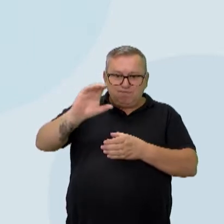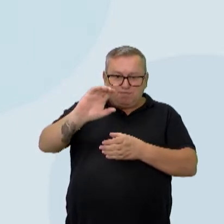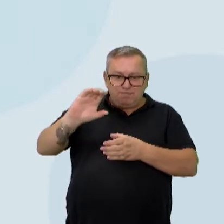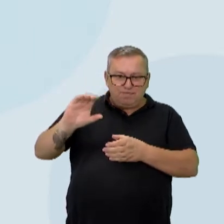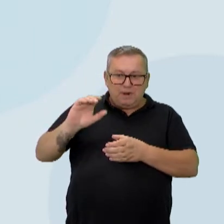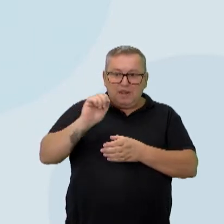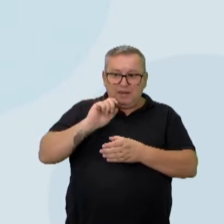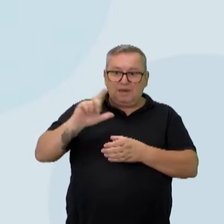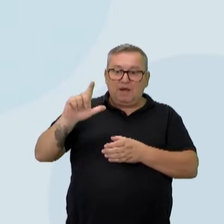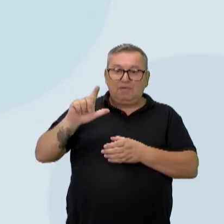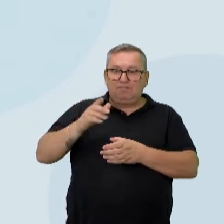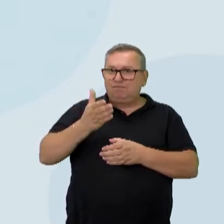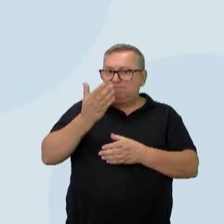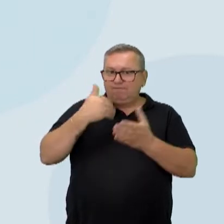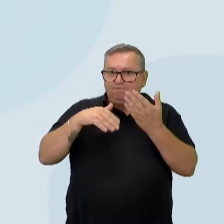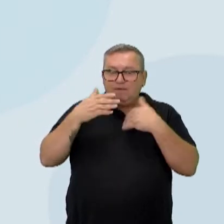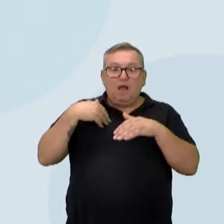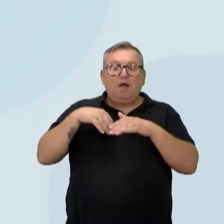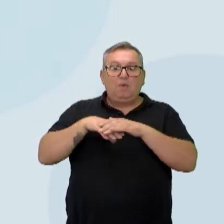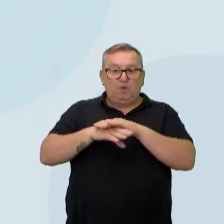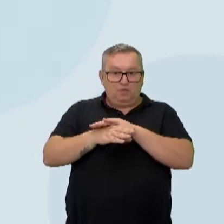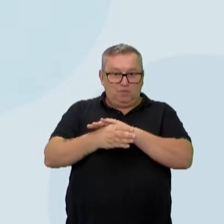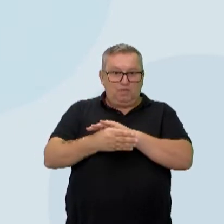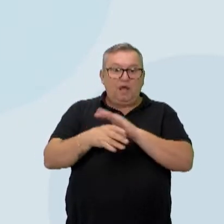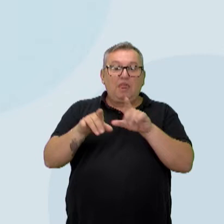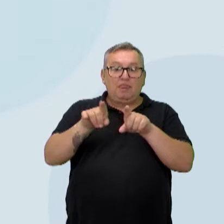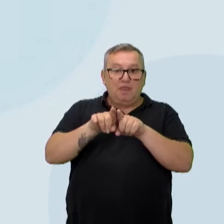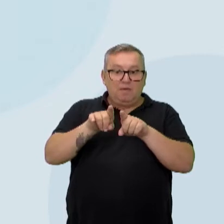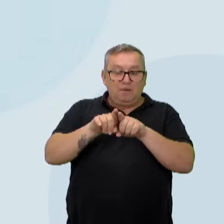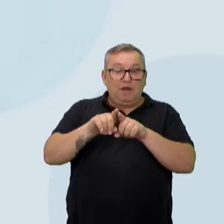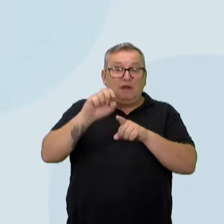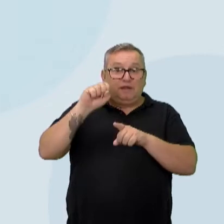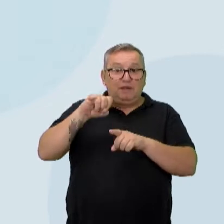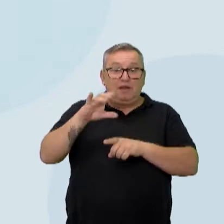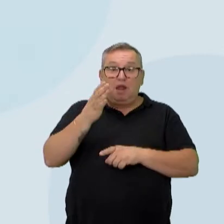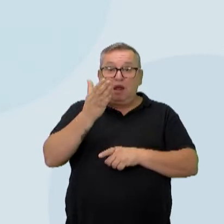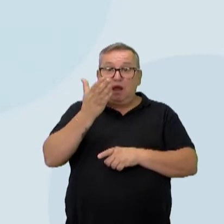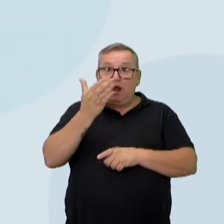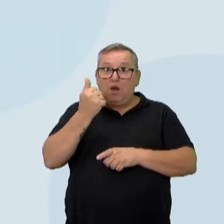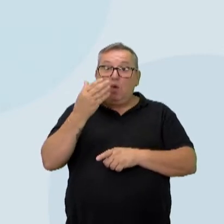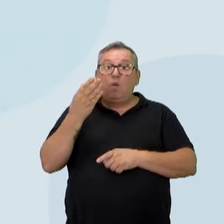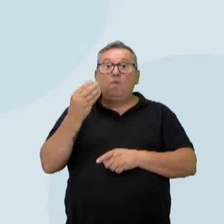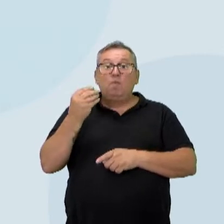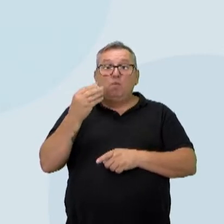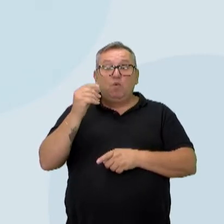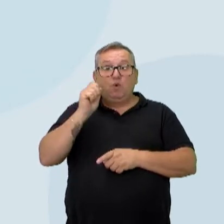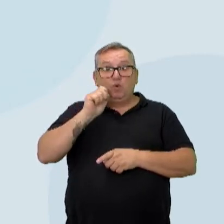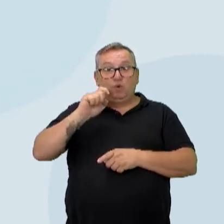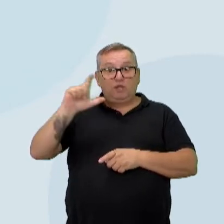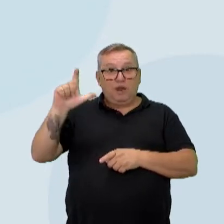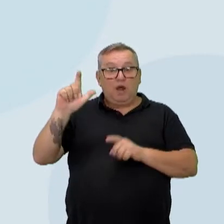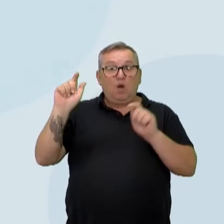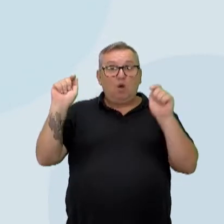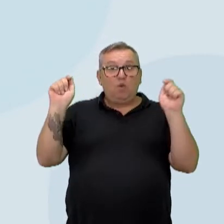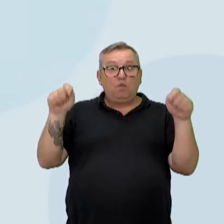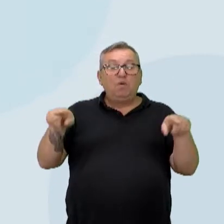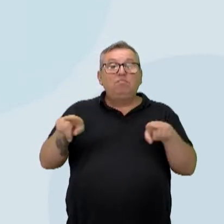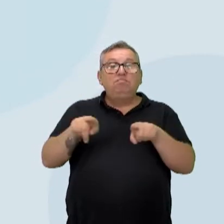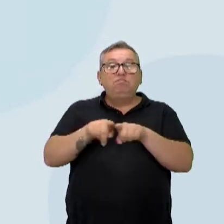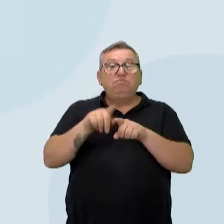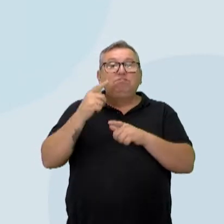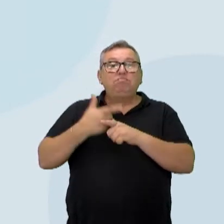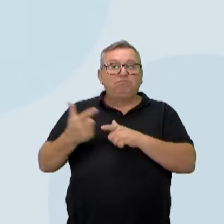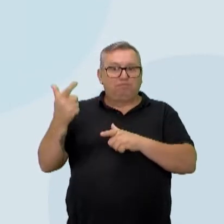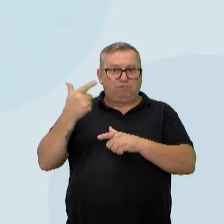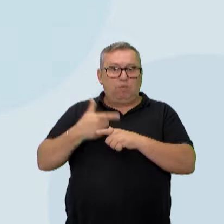comer. A ingestão de quantidades maiores pode agravar quadros de